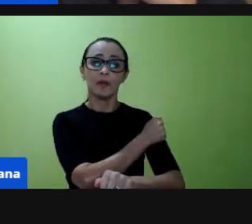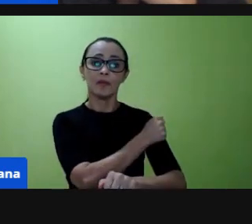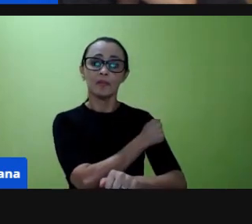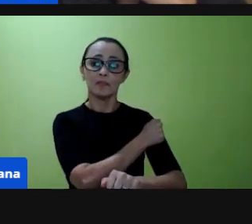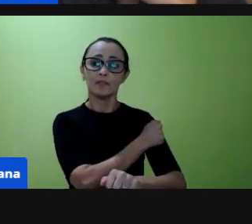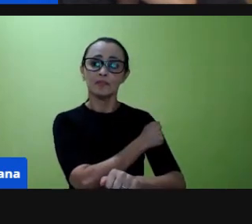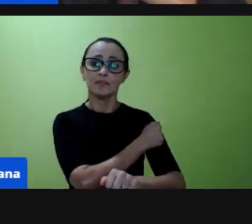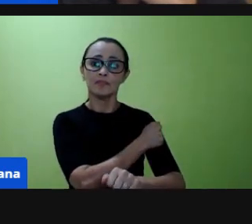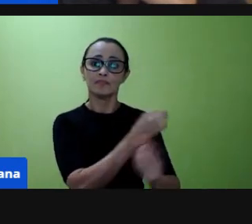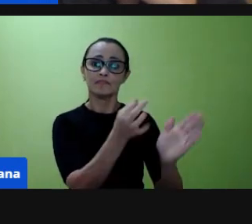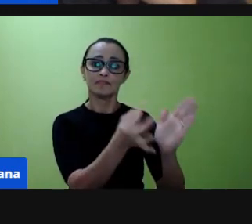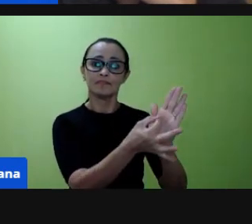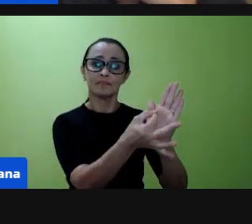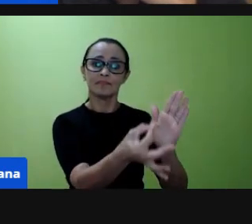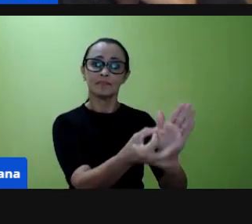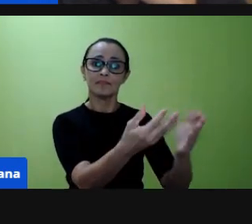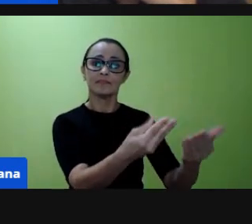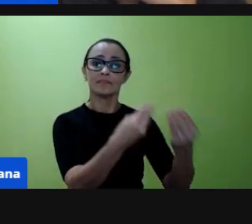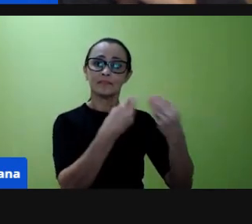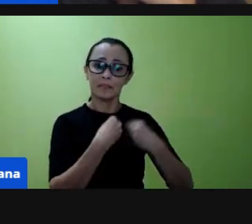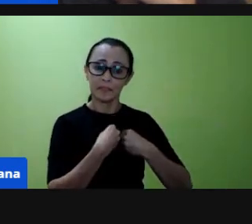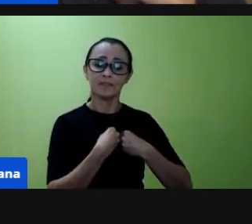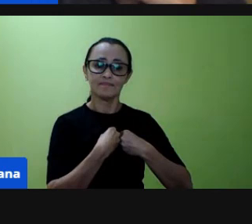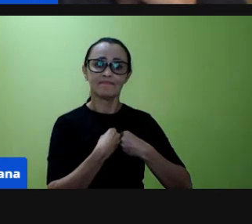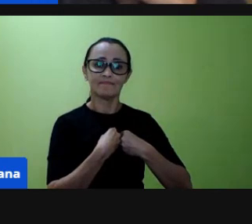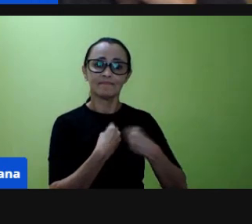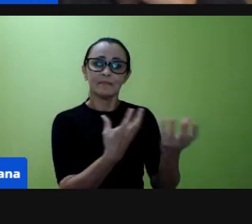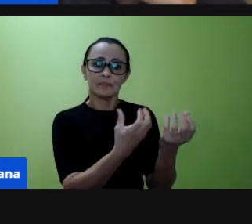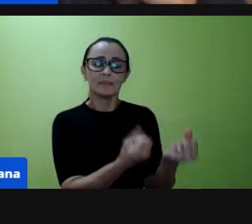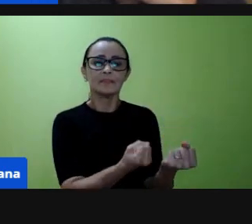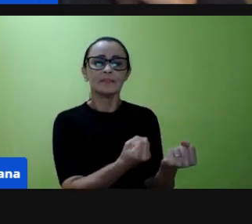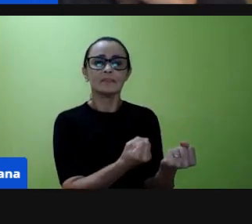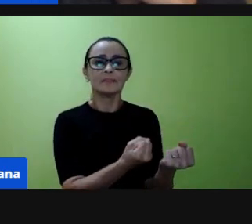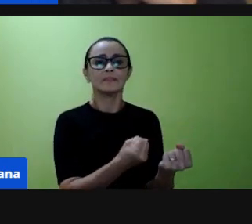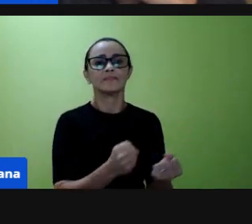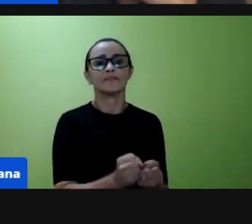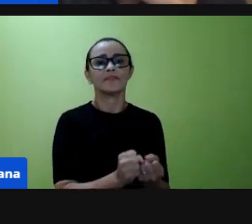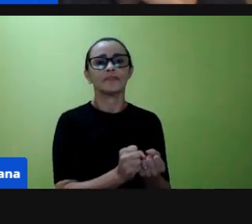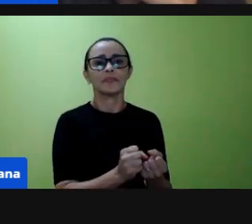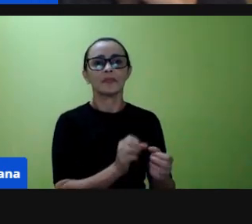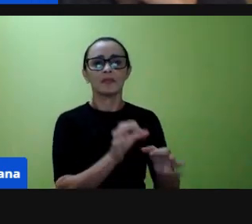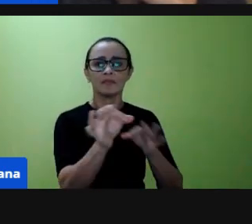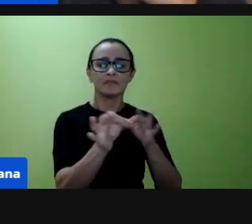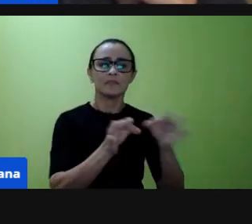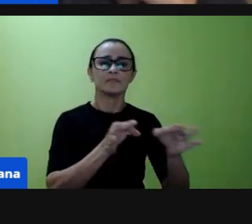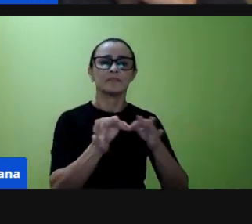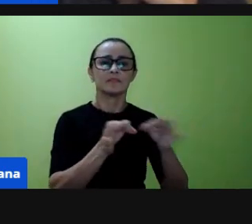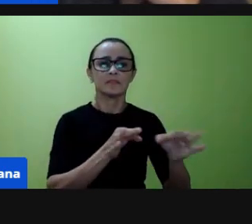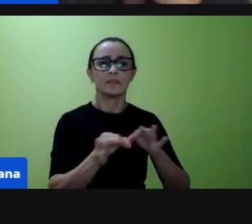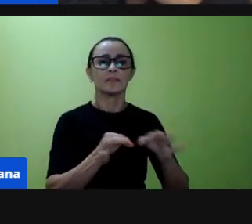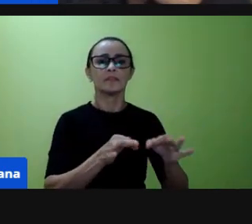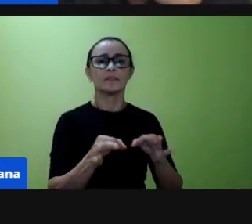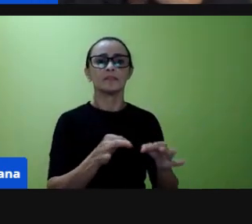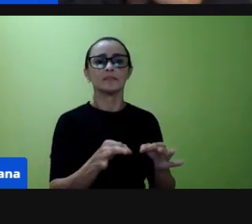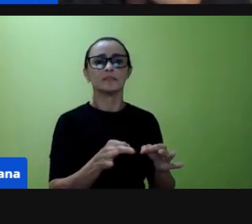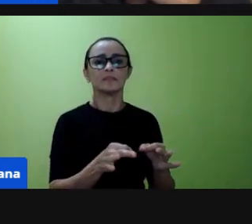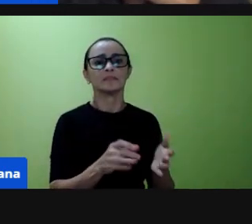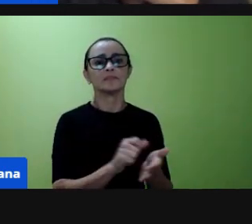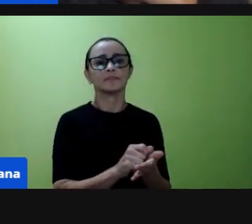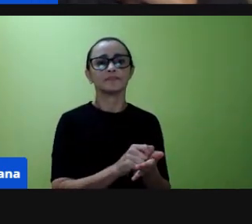ouvido falar no tal de nuvem de palavras, né? E é super simples, é um link ali, o aluno clica e escreve